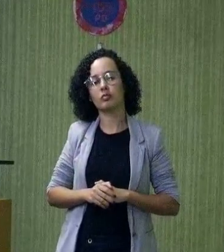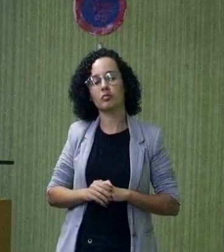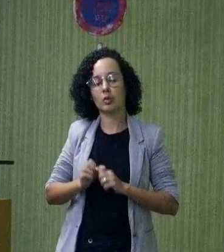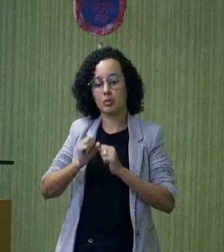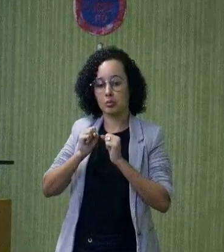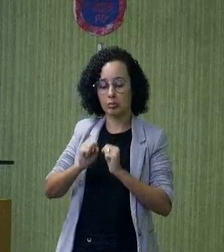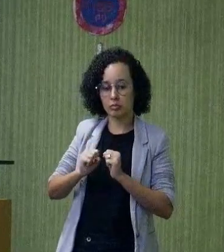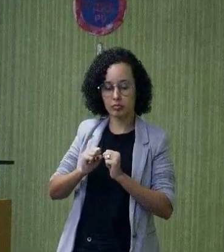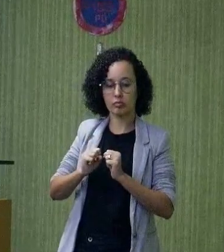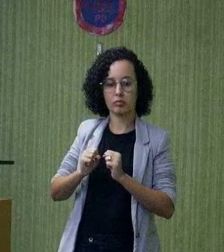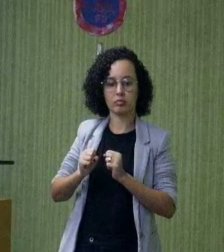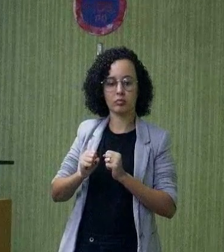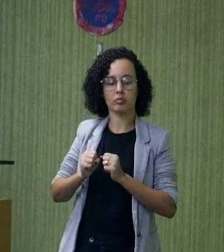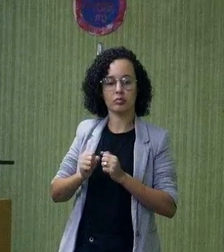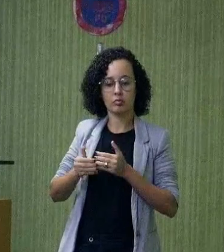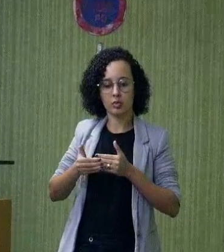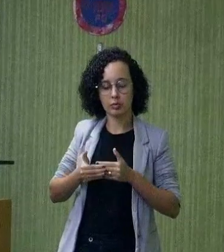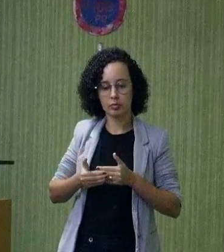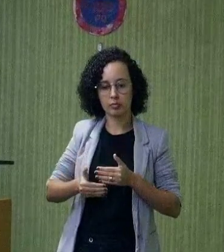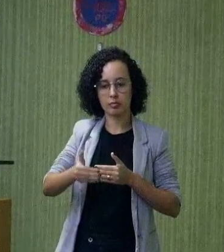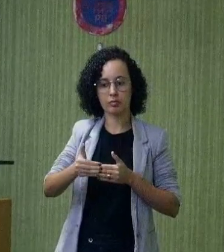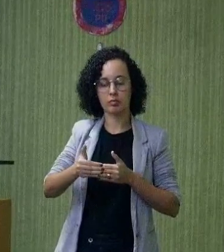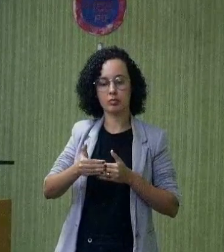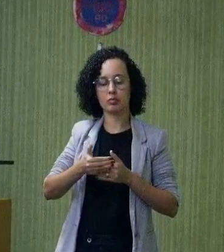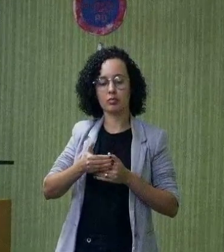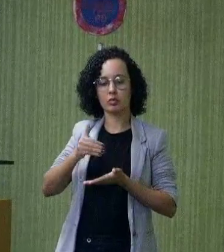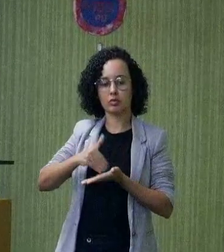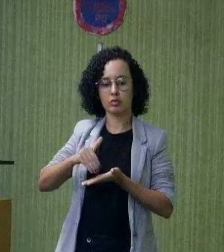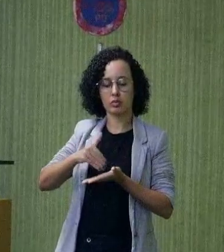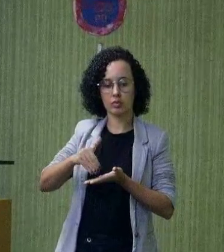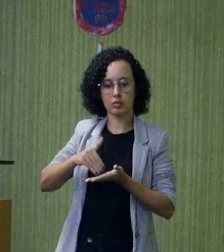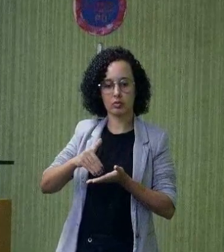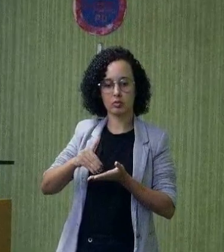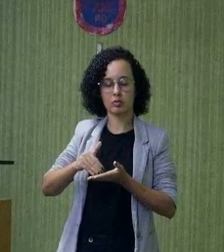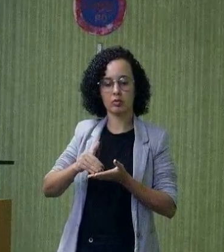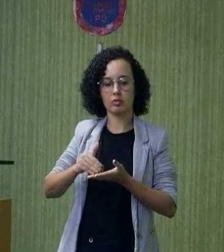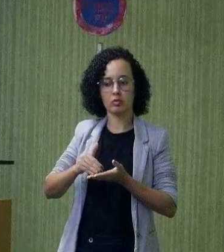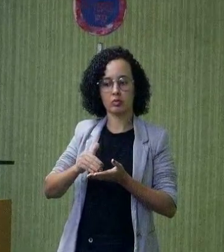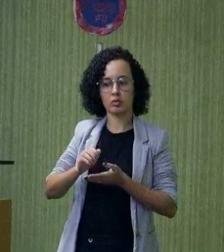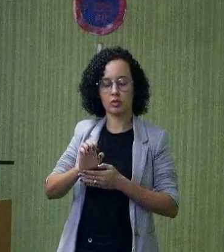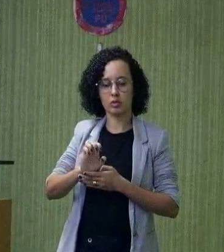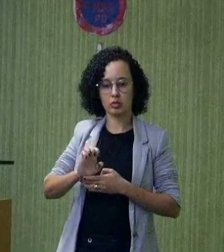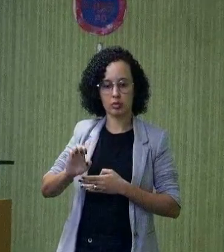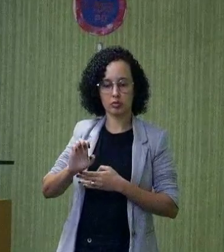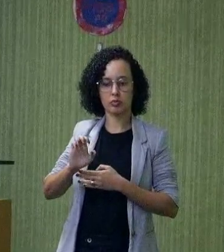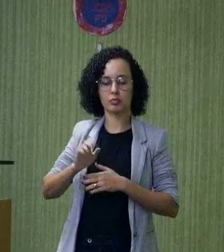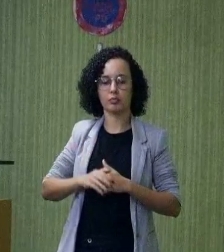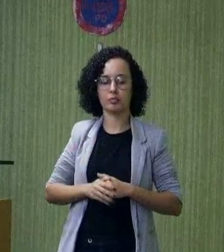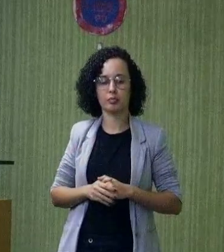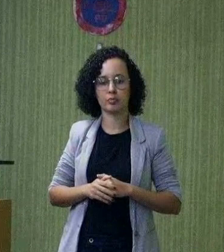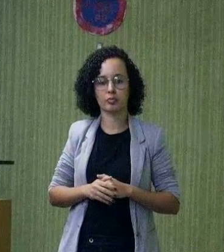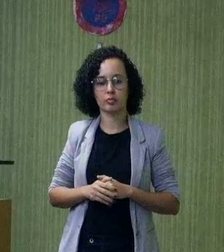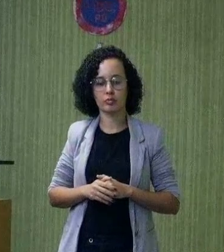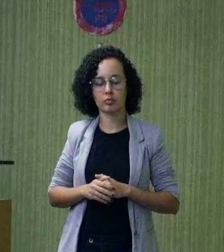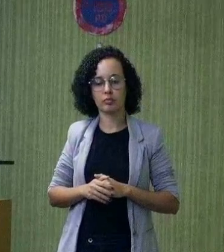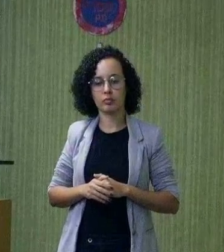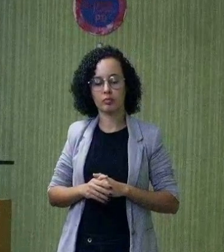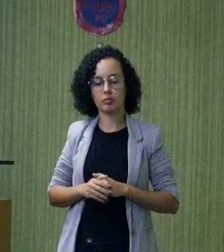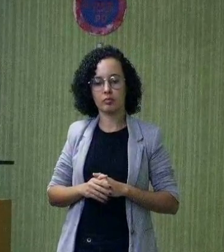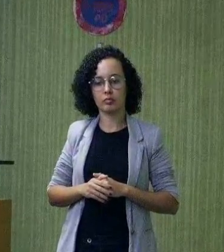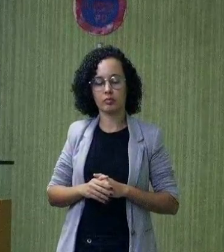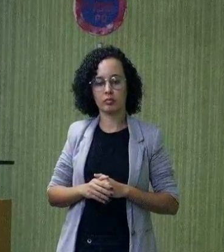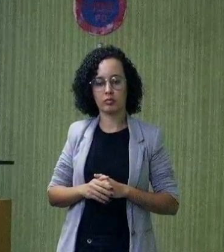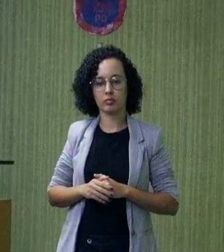eh encaminhado aqui à secretaria executiva e ao gabinete do ministro eh do